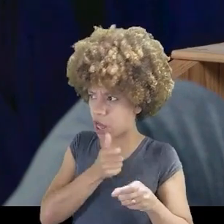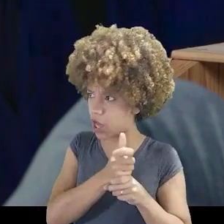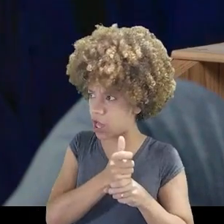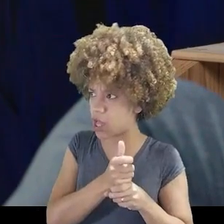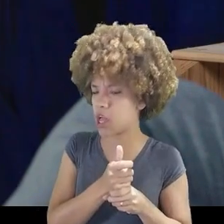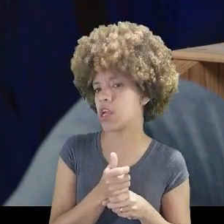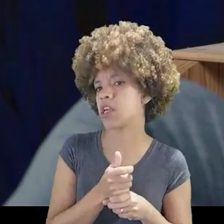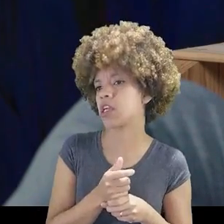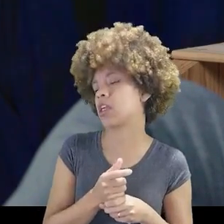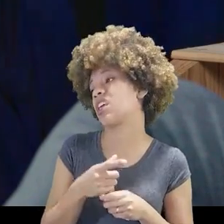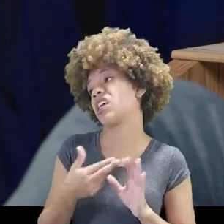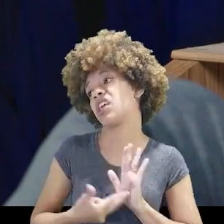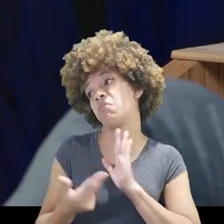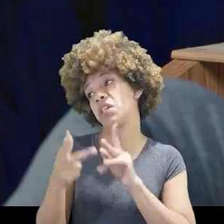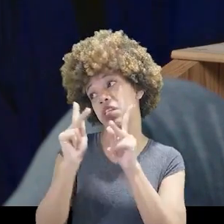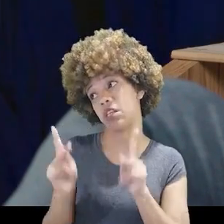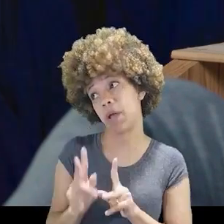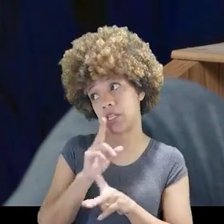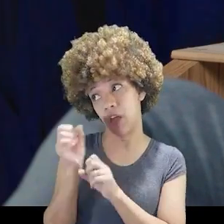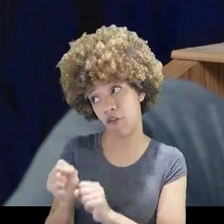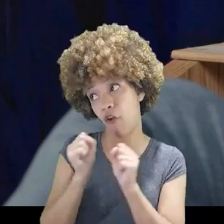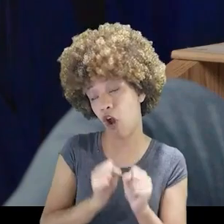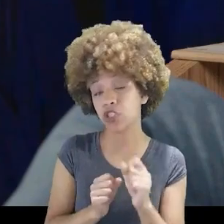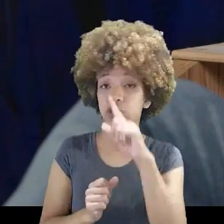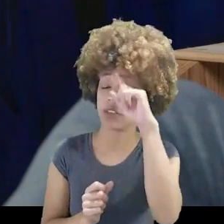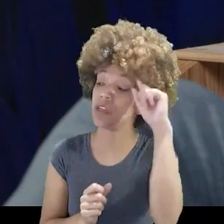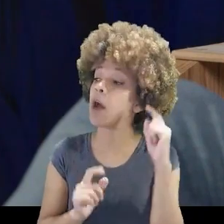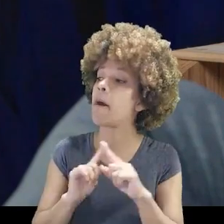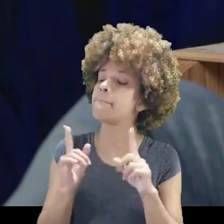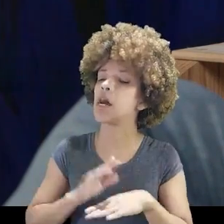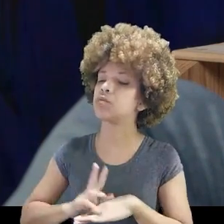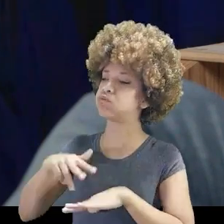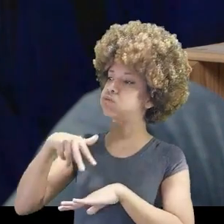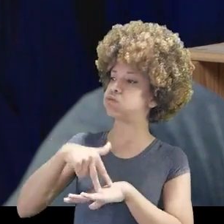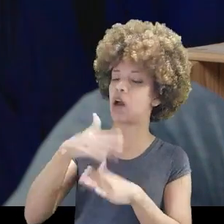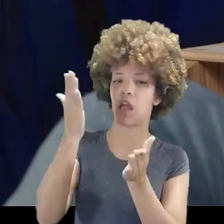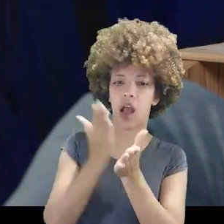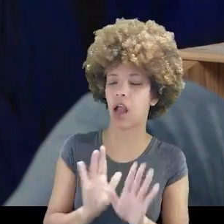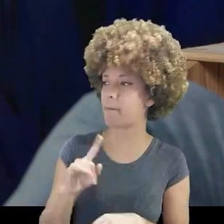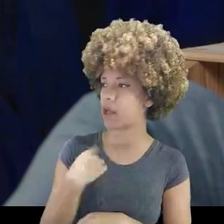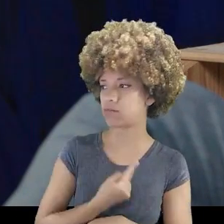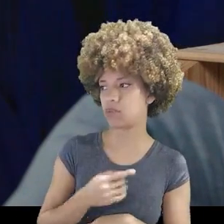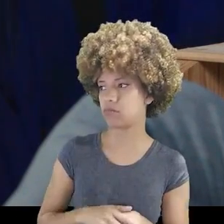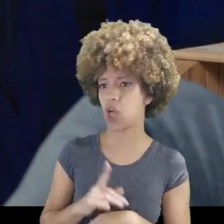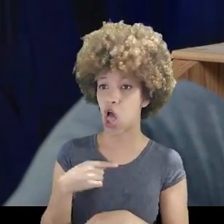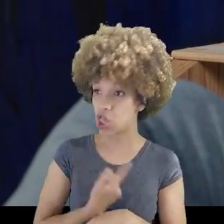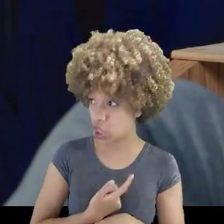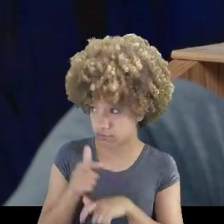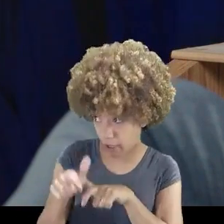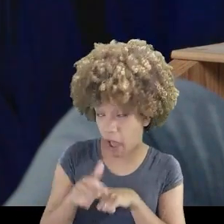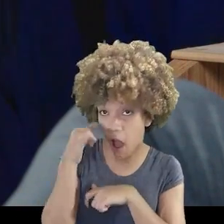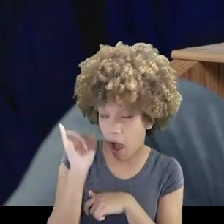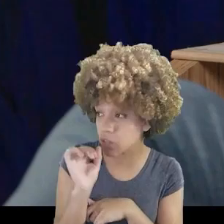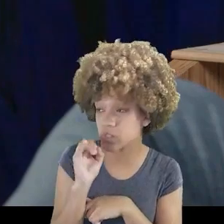armas que eu digo mentais muito fortes e ele só vem para o poder eles acabam com a gente nós tamos